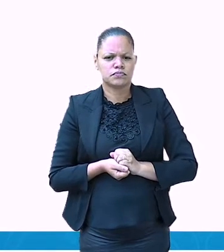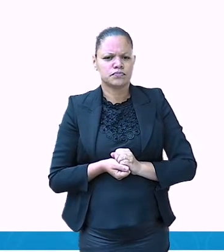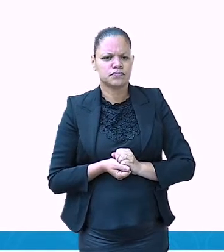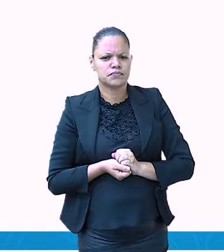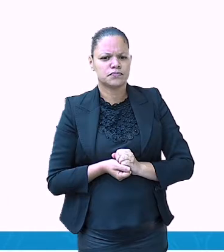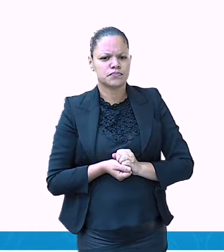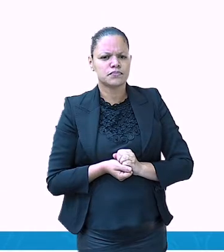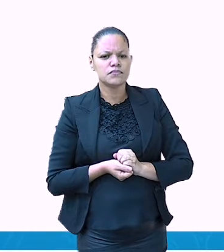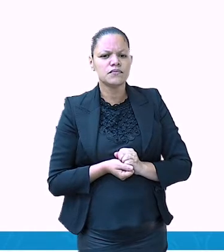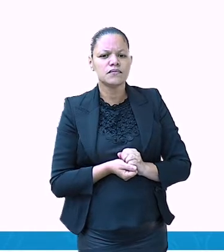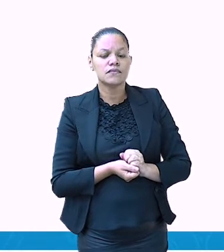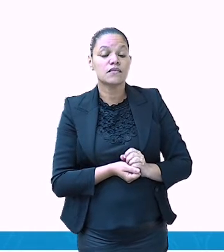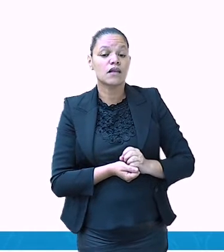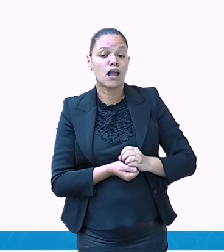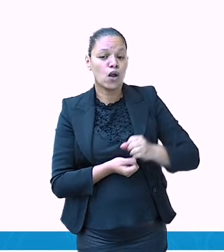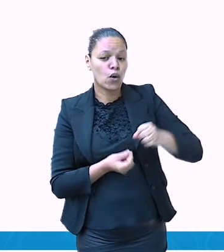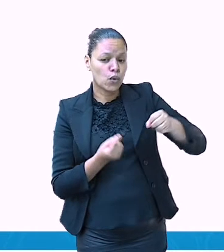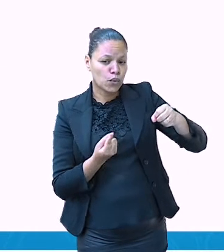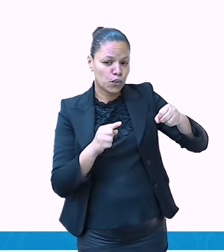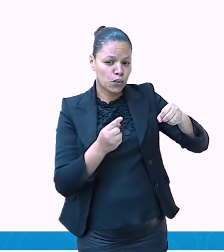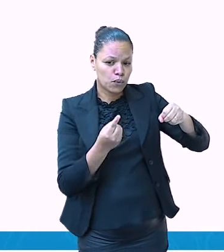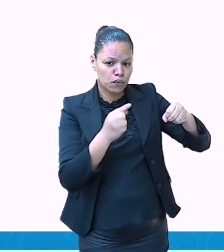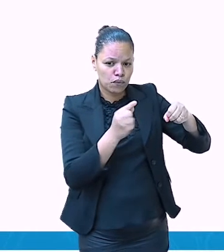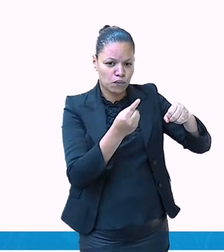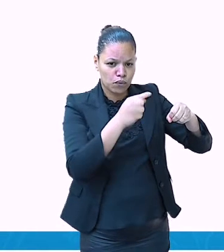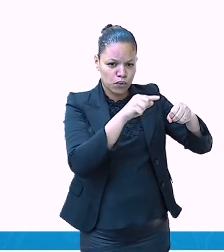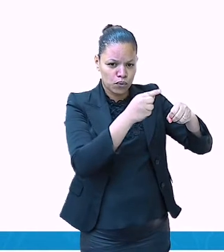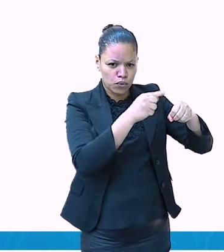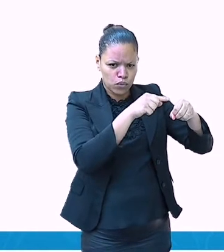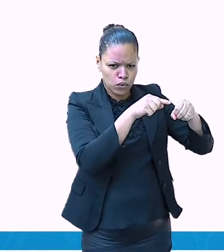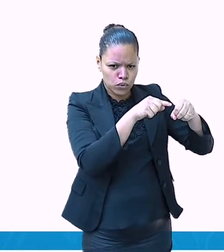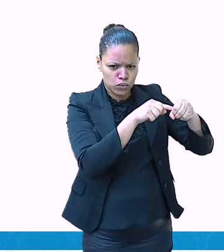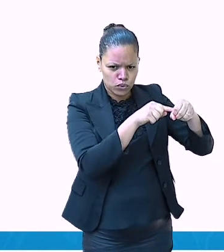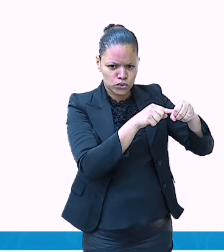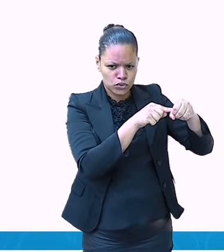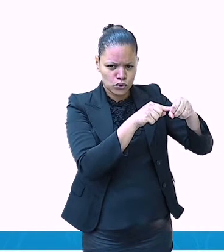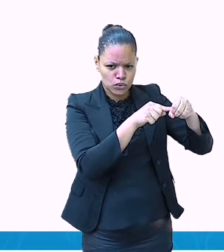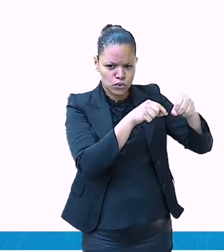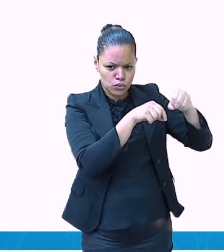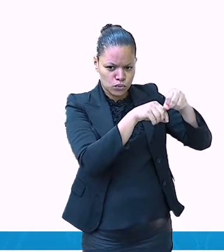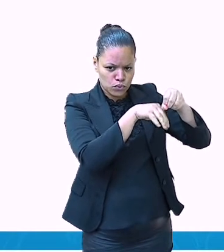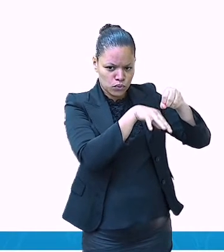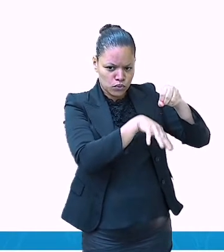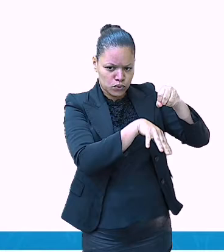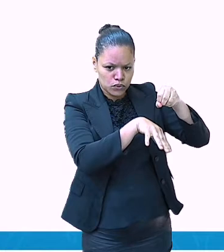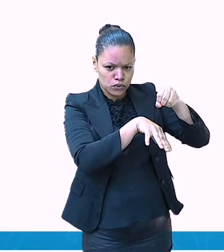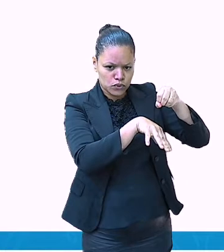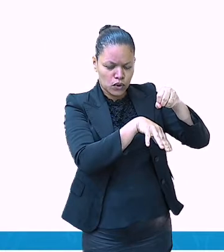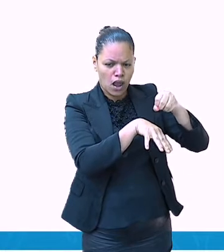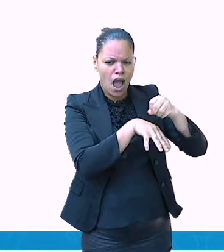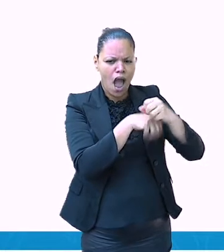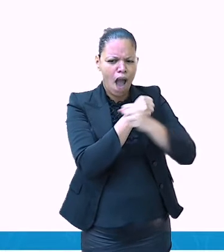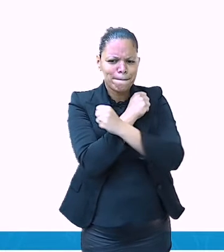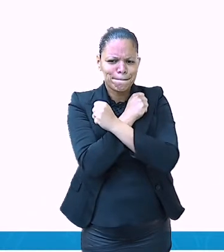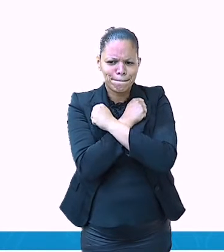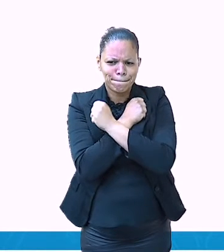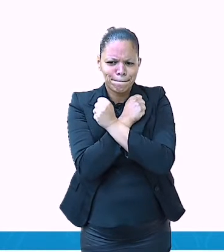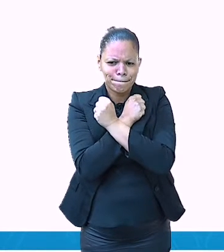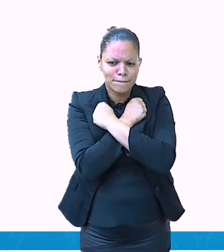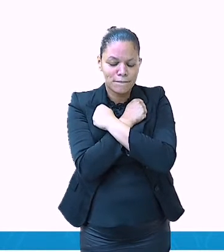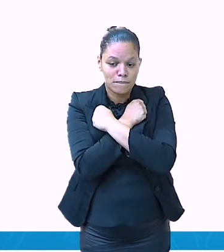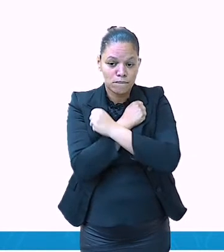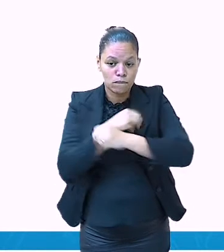olha, o macho, ele abraça a fêmea. É chamado aqui esse abraço de